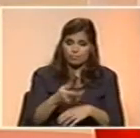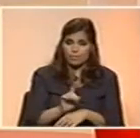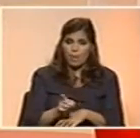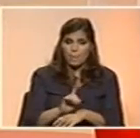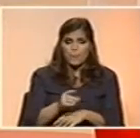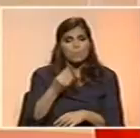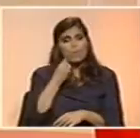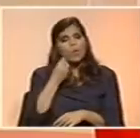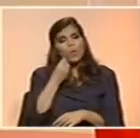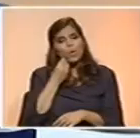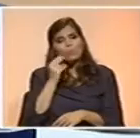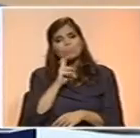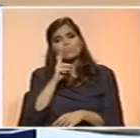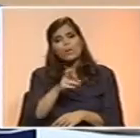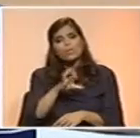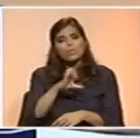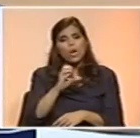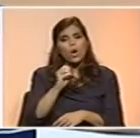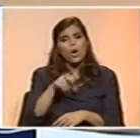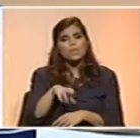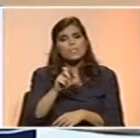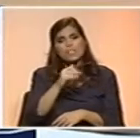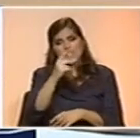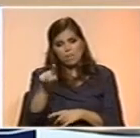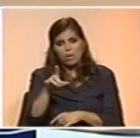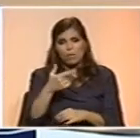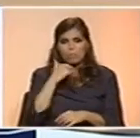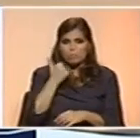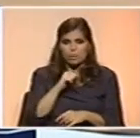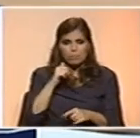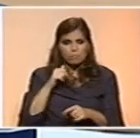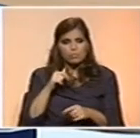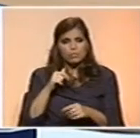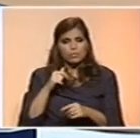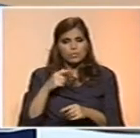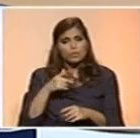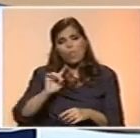reage ali à provocação da Conceição? Não podemos quebrar a cadeia alimentar? Não devemos...